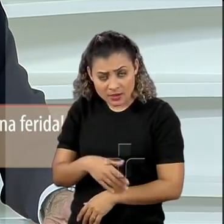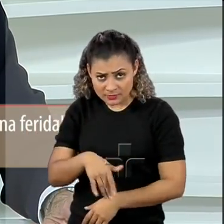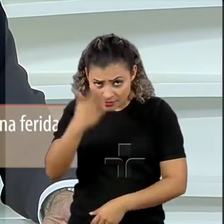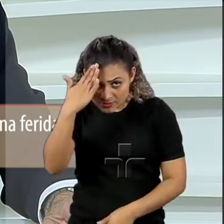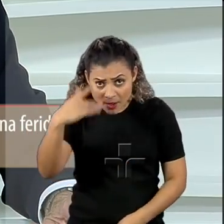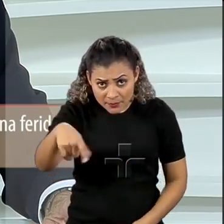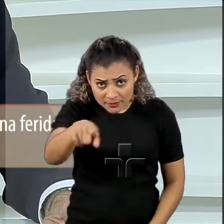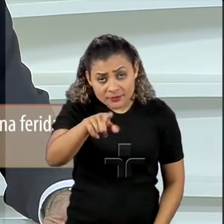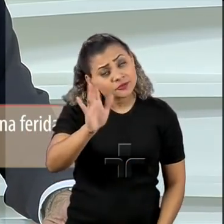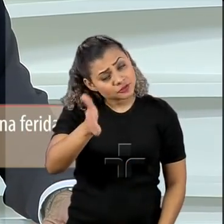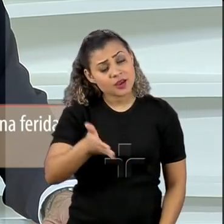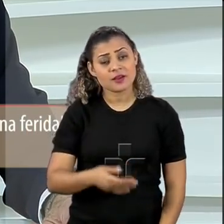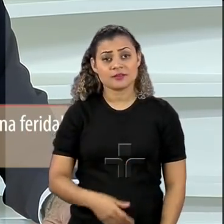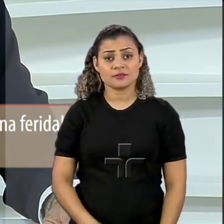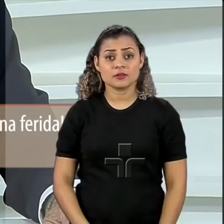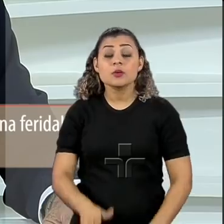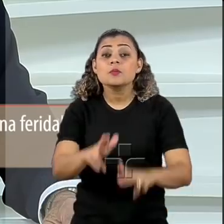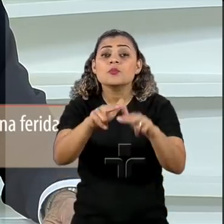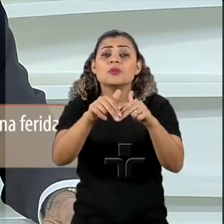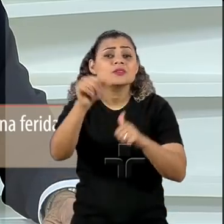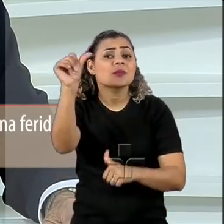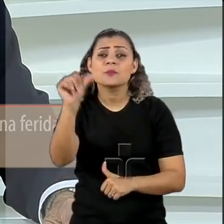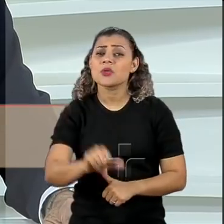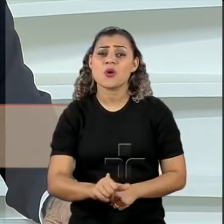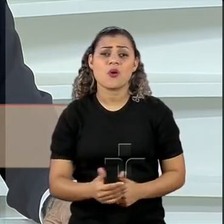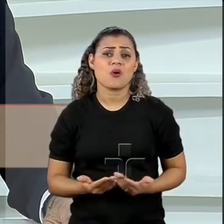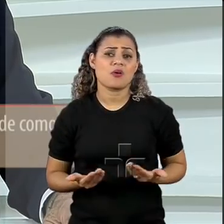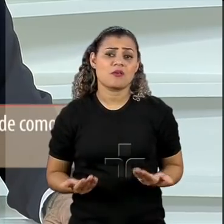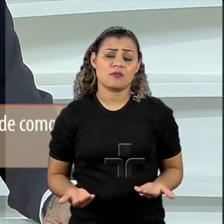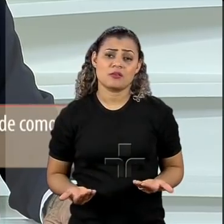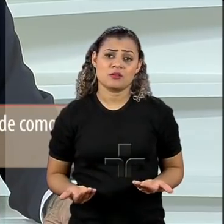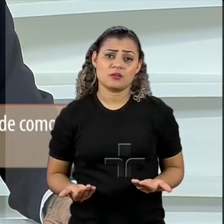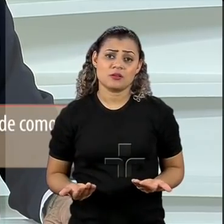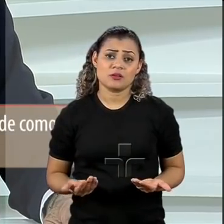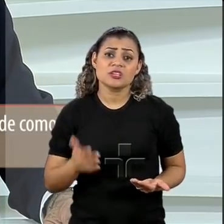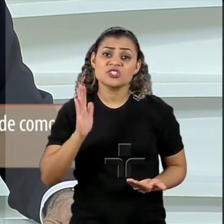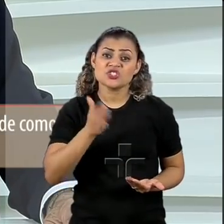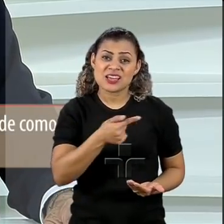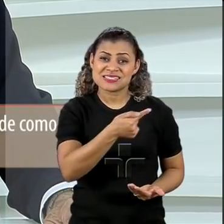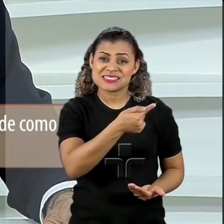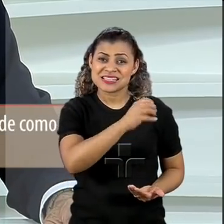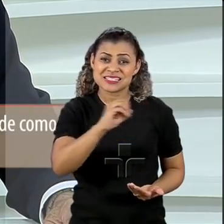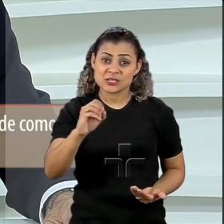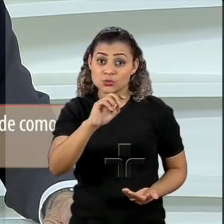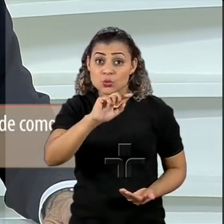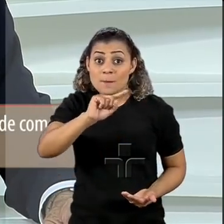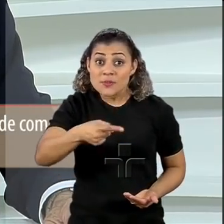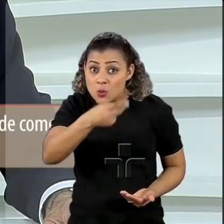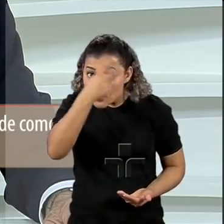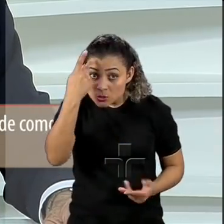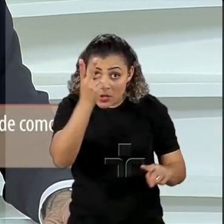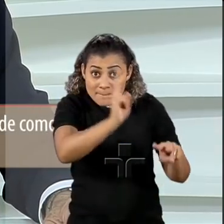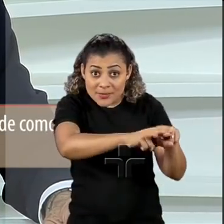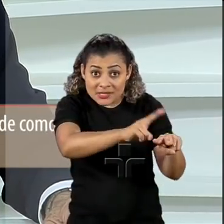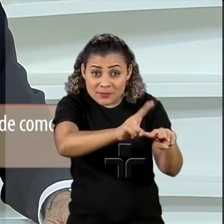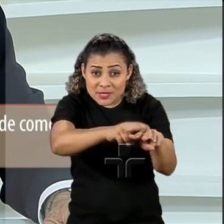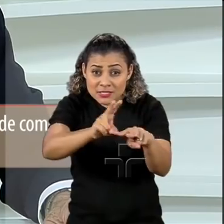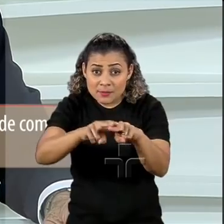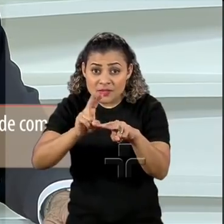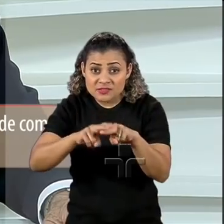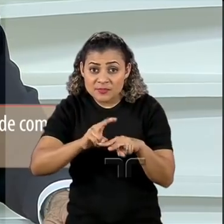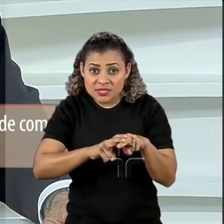Eu acho que é a pior coisa que pode acontecer. Desses 700 mil pessoas presas,